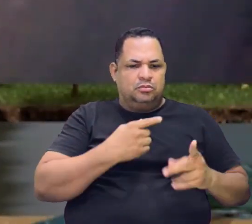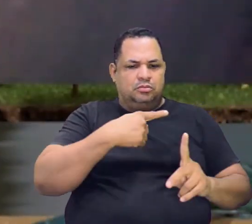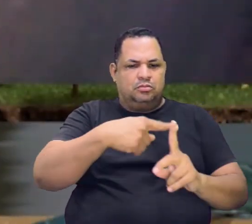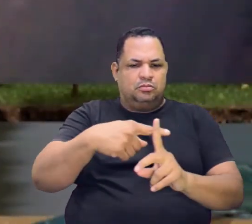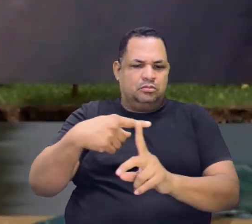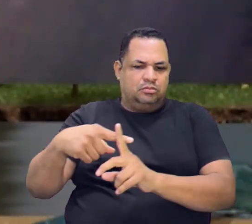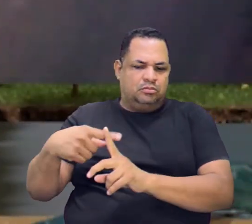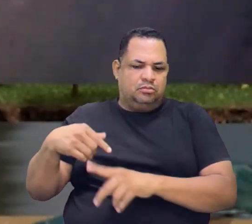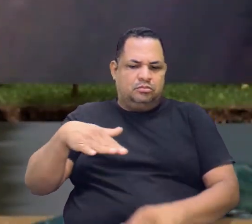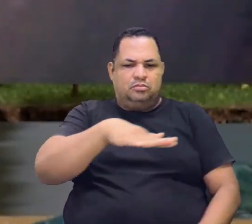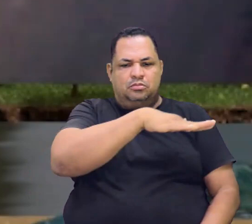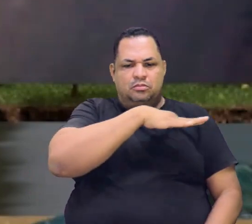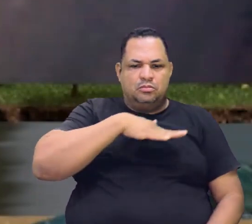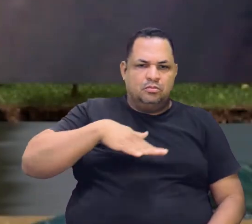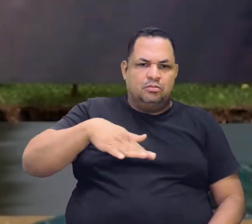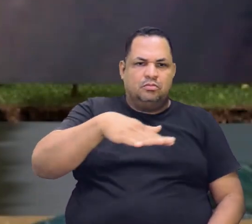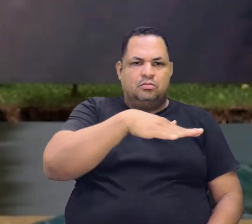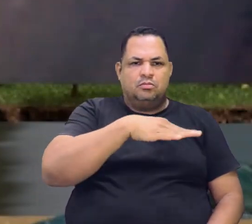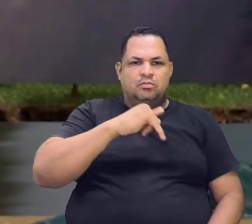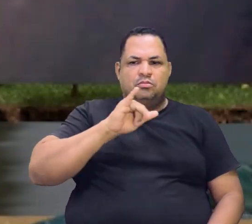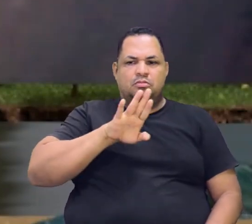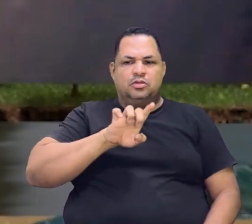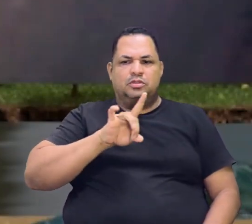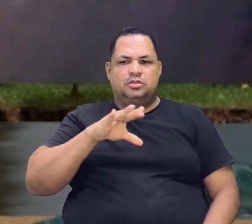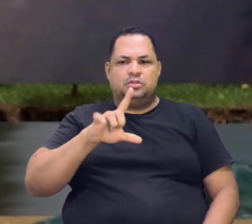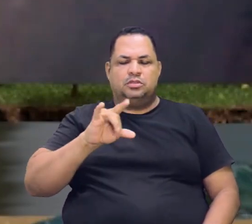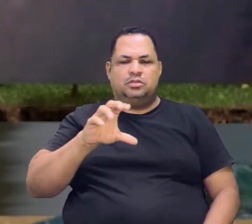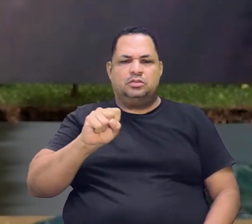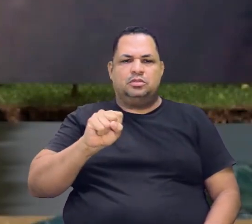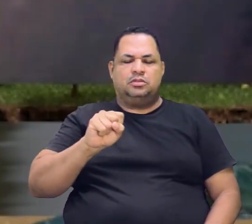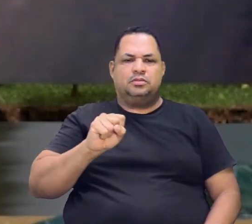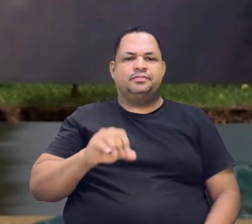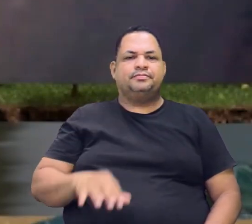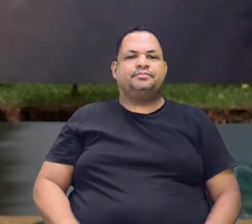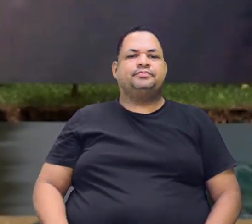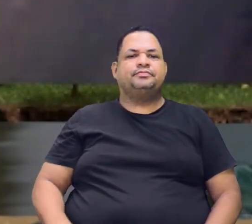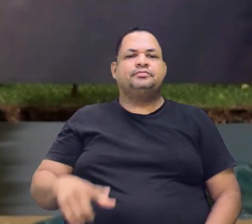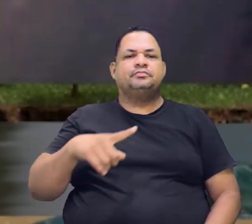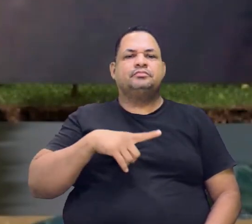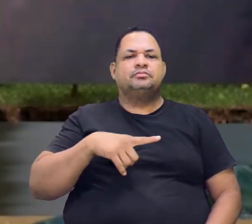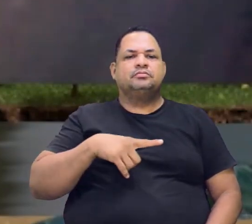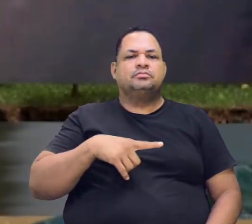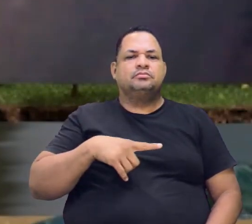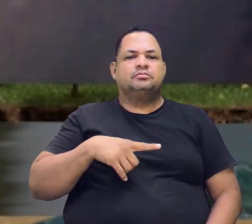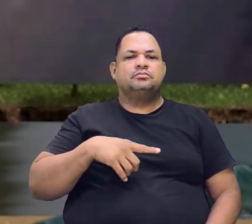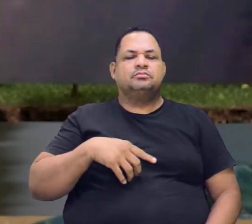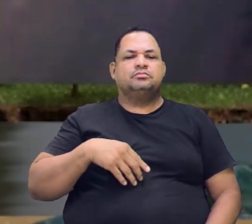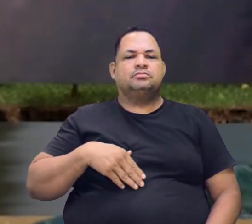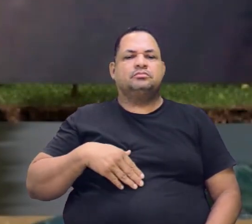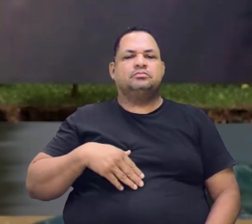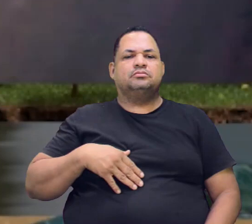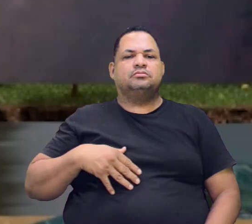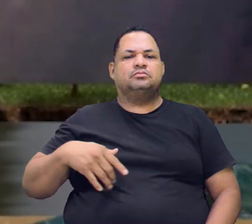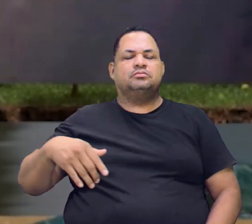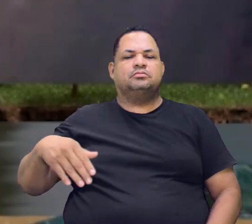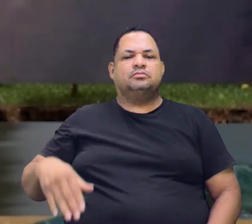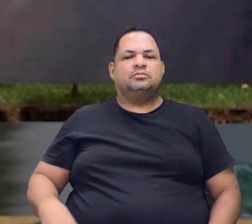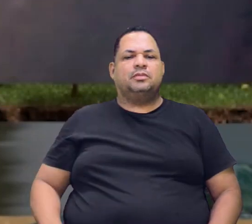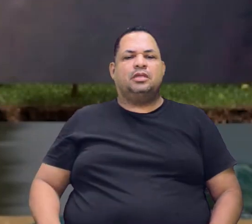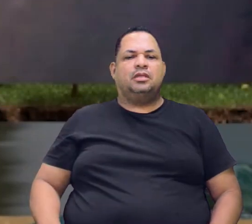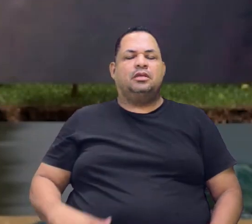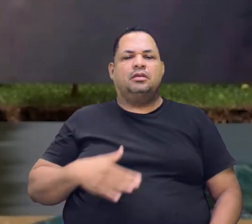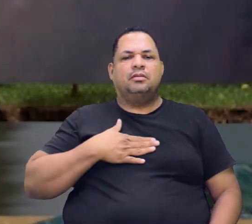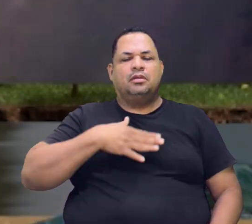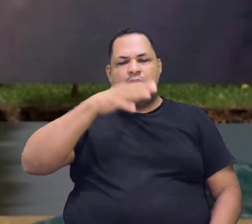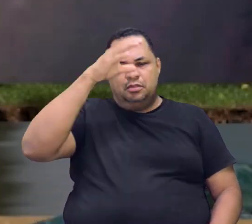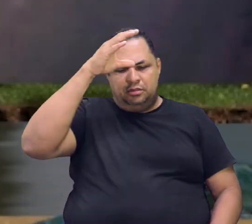Inocentes. Eu tive um primo que ele contraiu a malária. E o meu